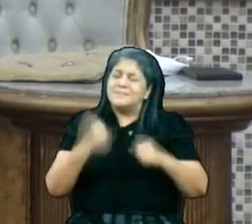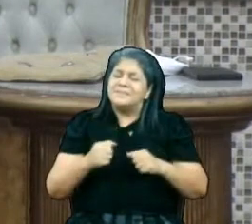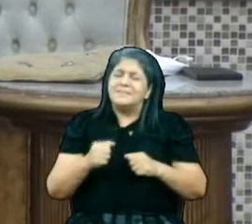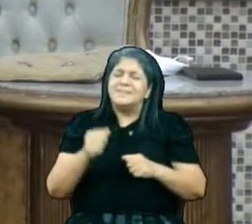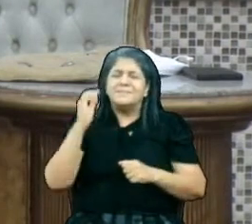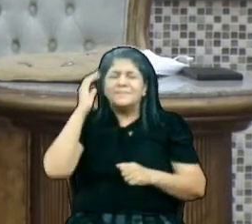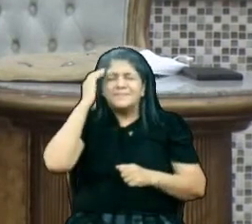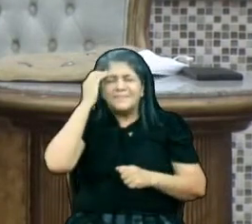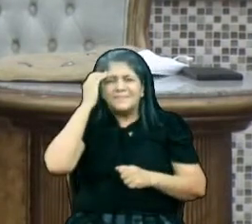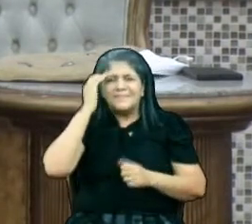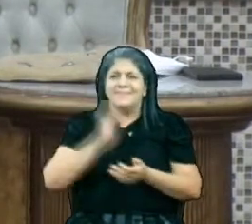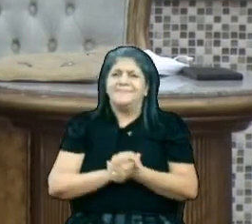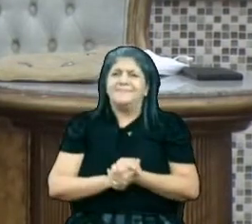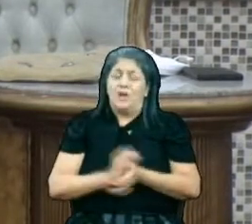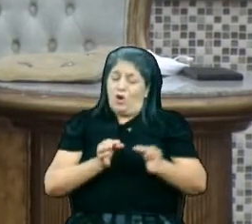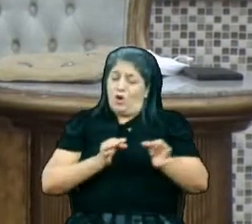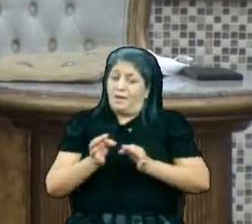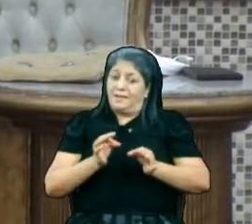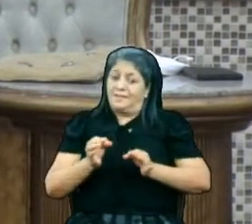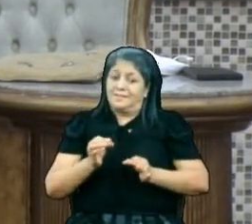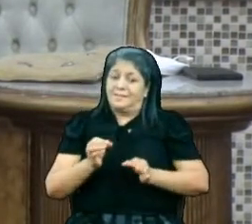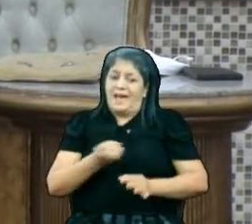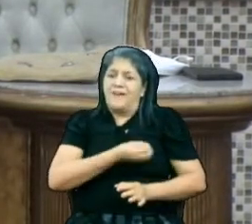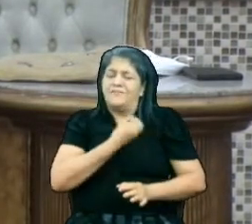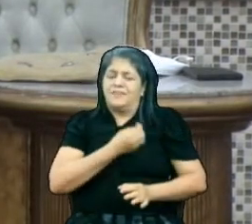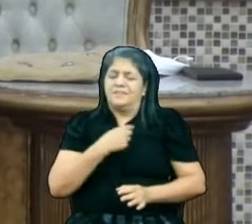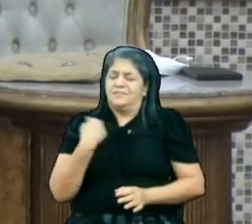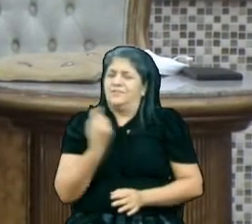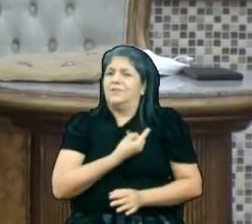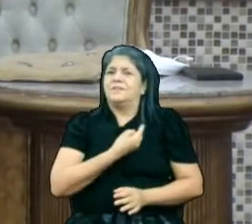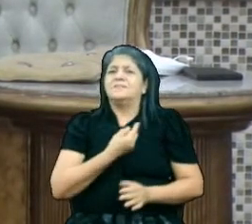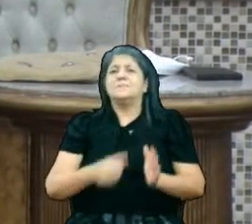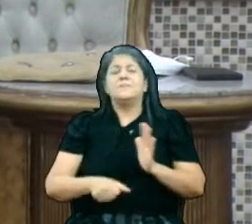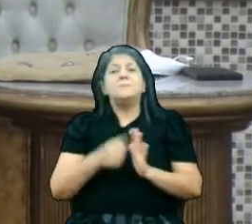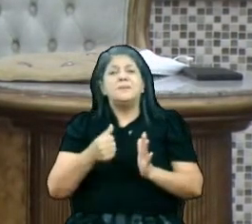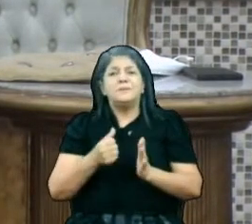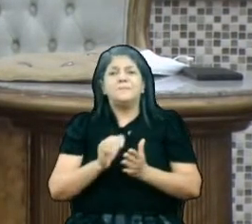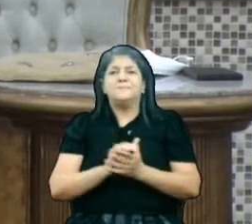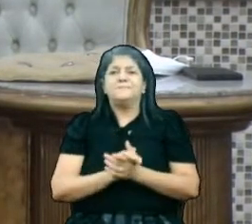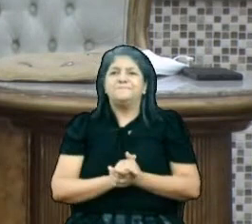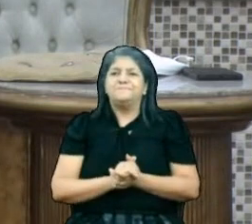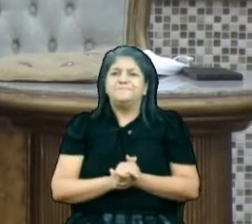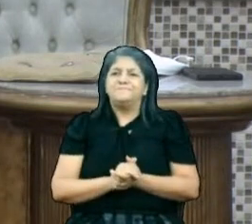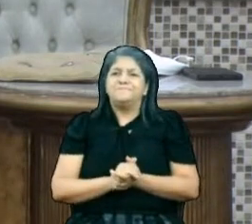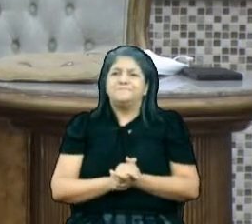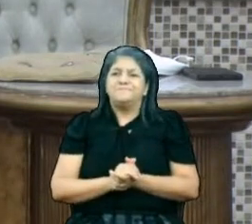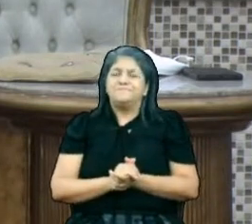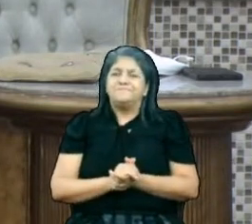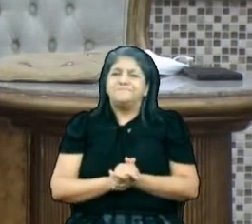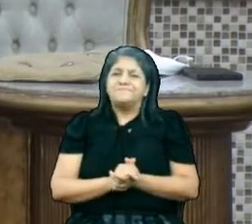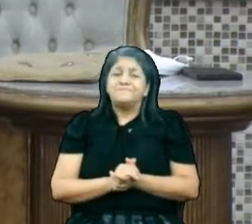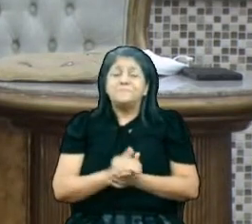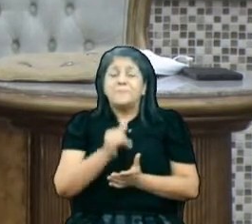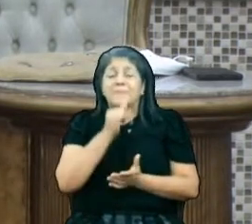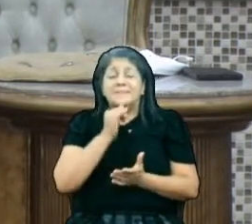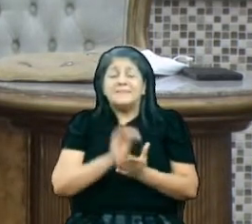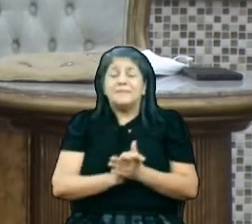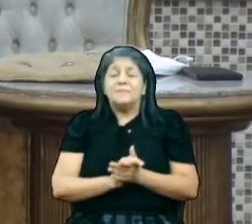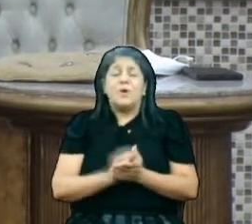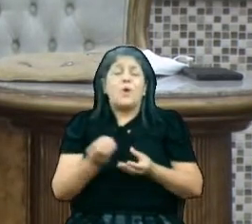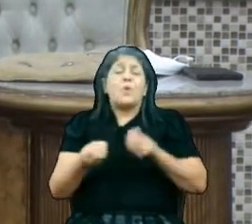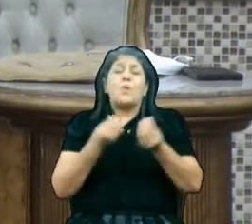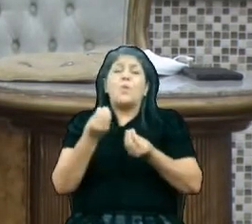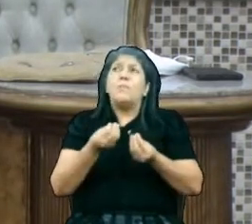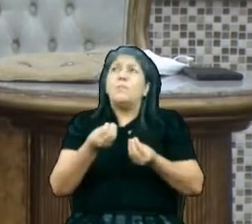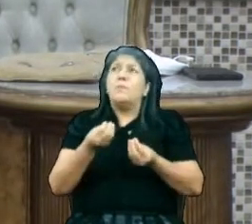casa em alguma coisa precisa acontecer um reboliço não precisa me espera